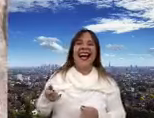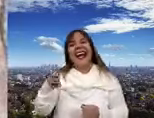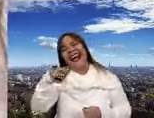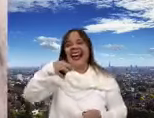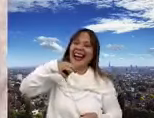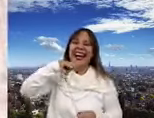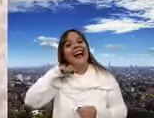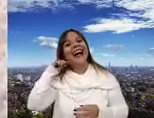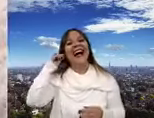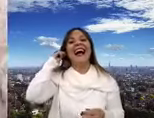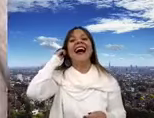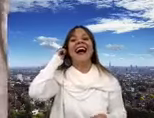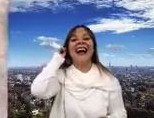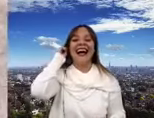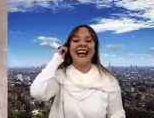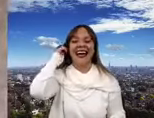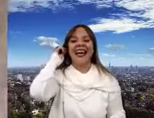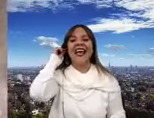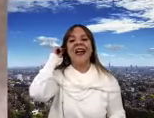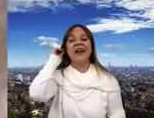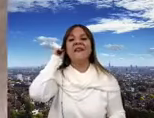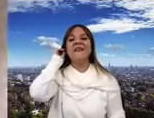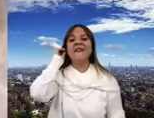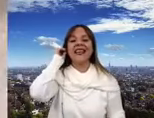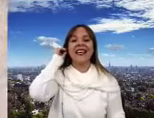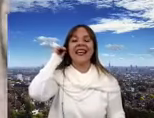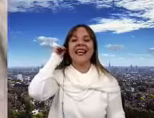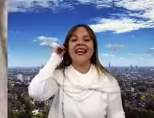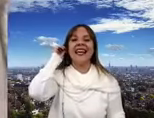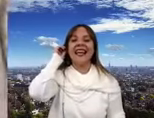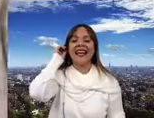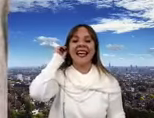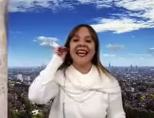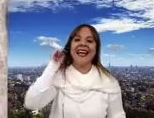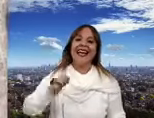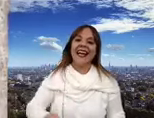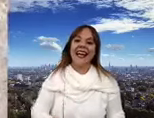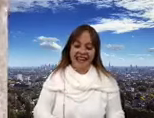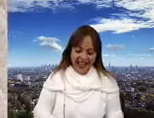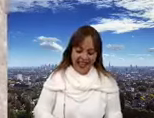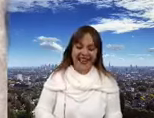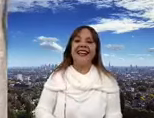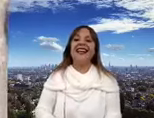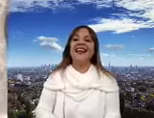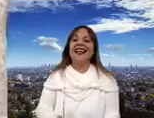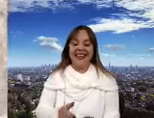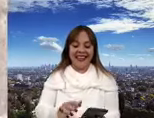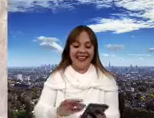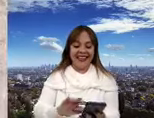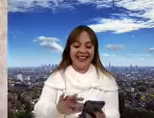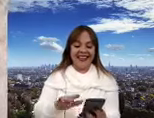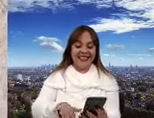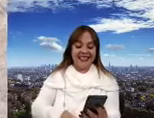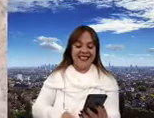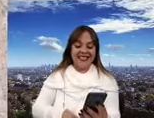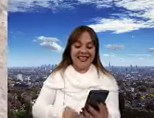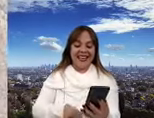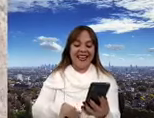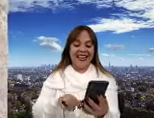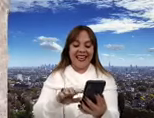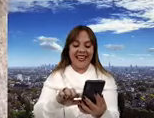obrigada. Amei. Obrigada a você, a toda a sua equipe, a equipe Santa Fé. Obrigada de coração, viu? Foi